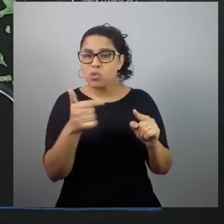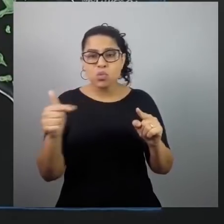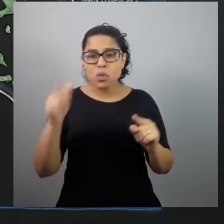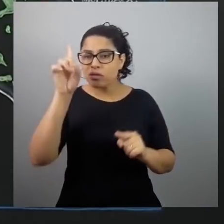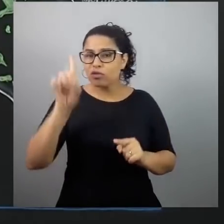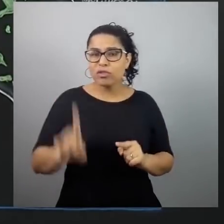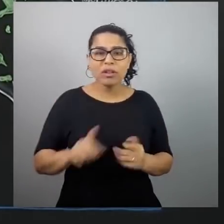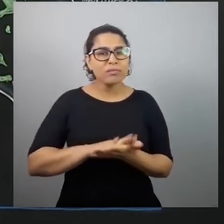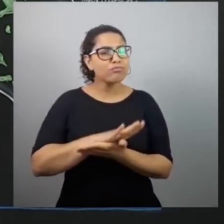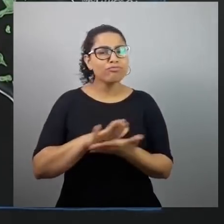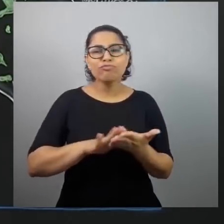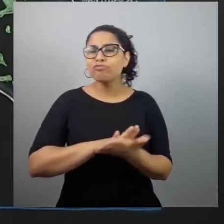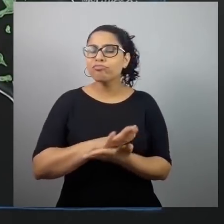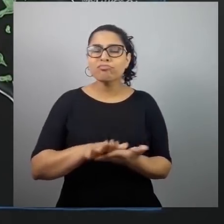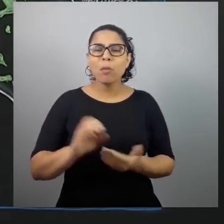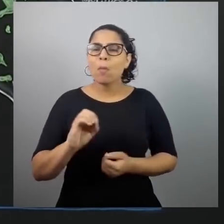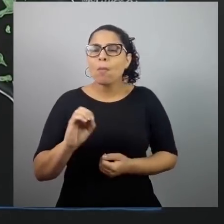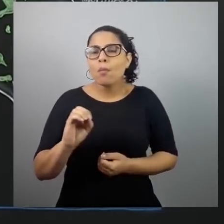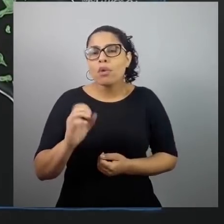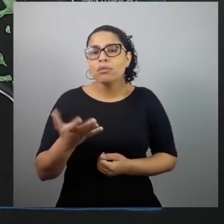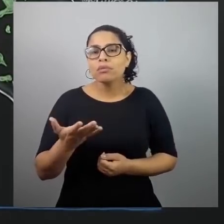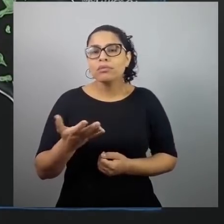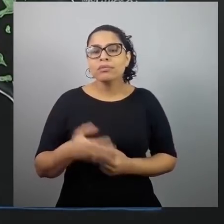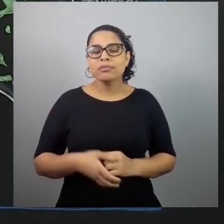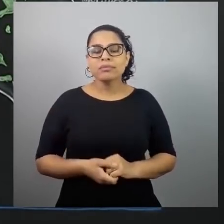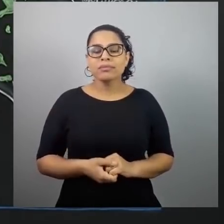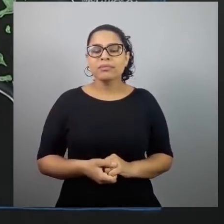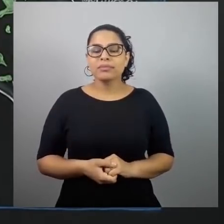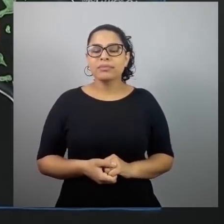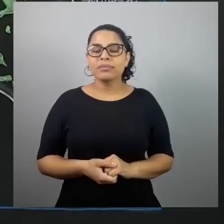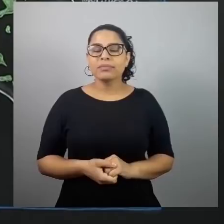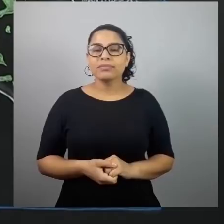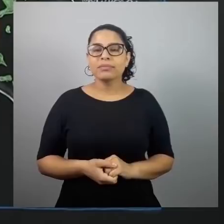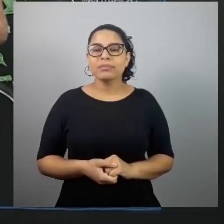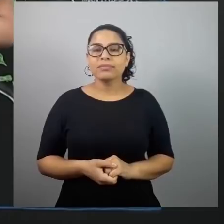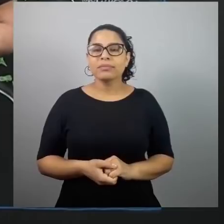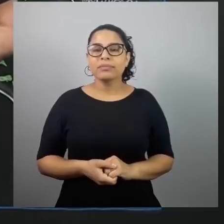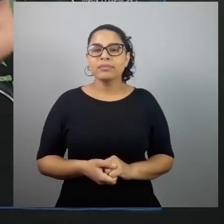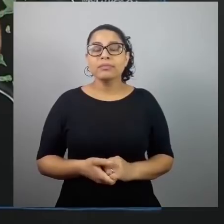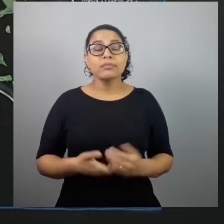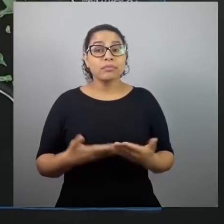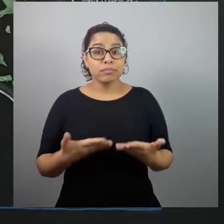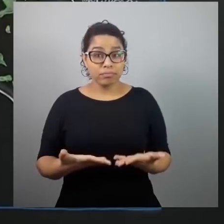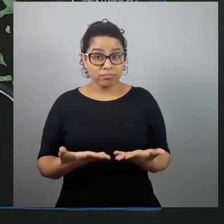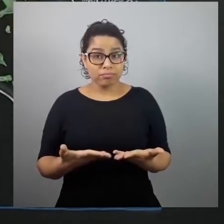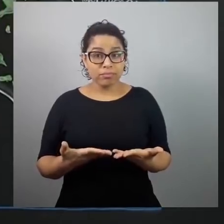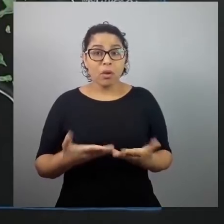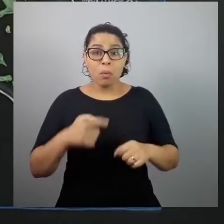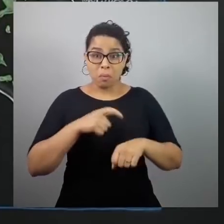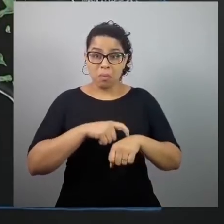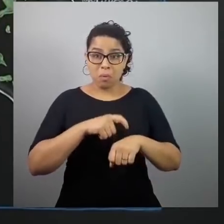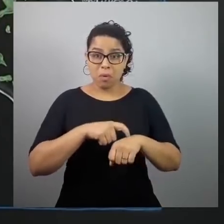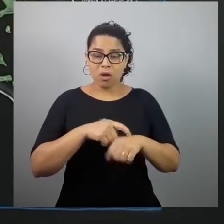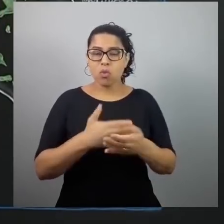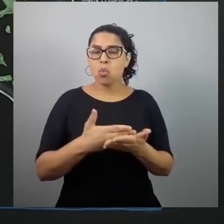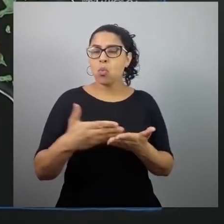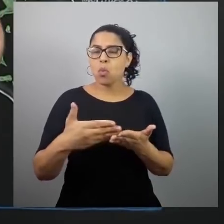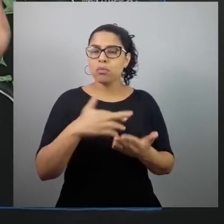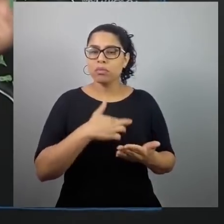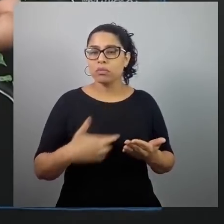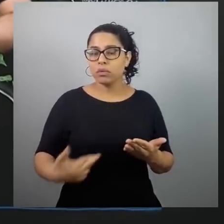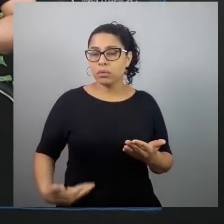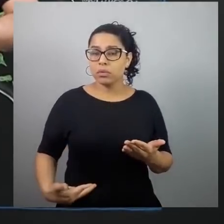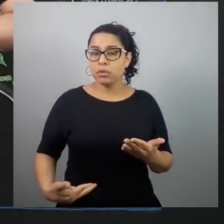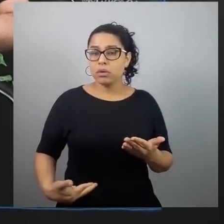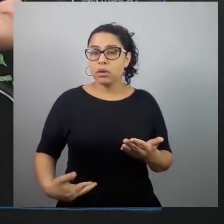brasileiro sem ter seus direitos devidamente atendidos. O que não é de se espantar, porque nessa época, no início da República,